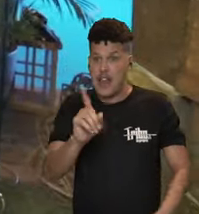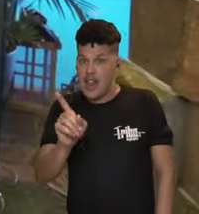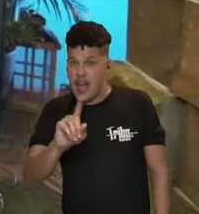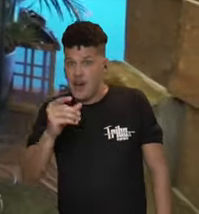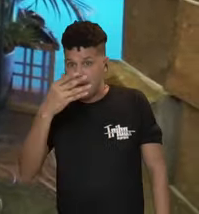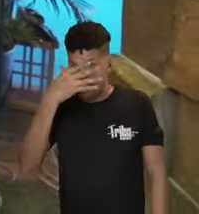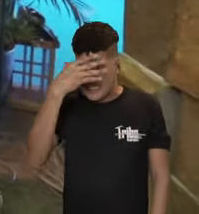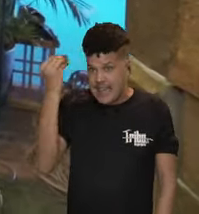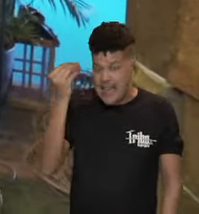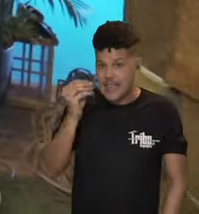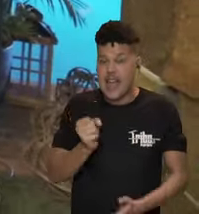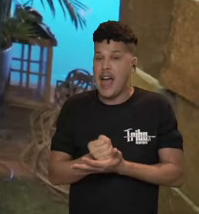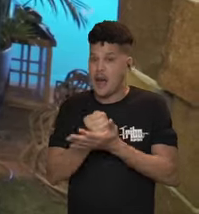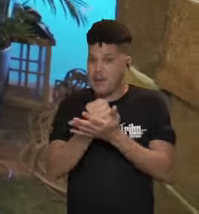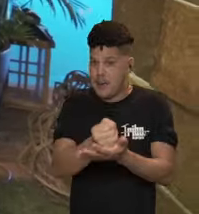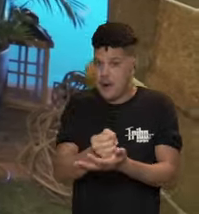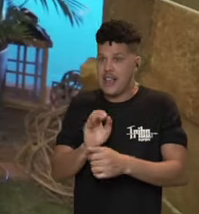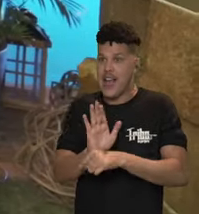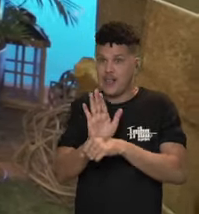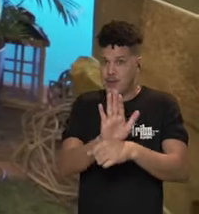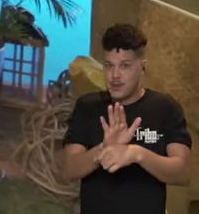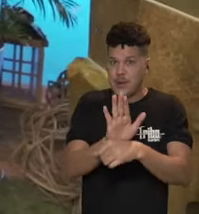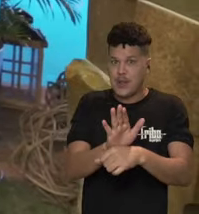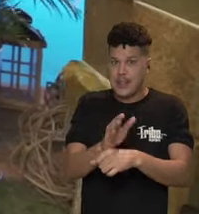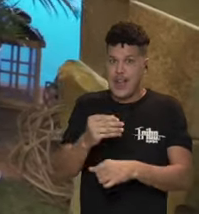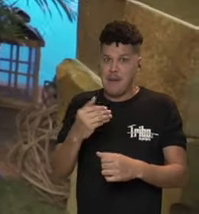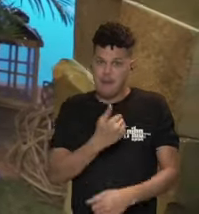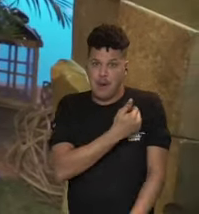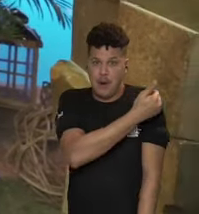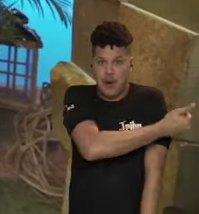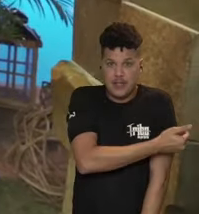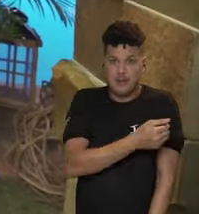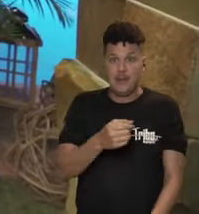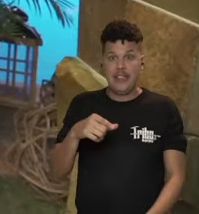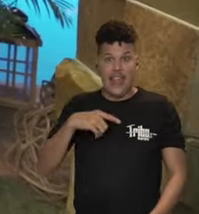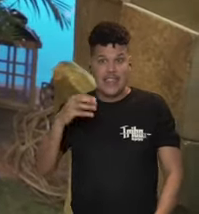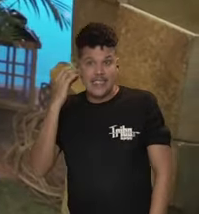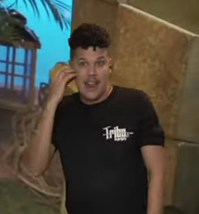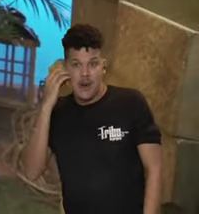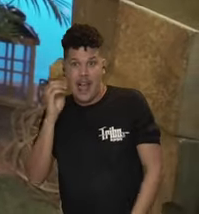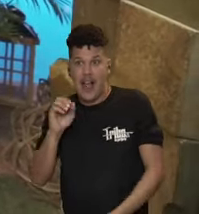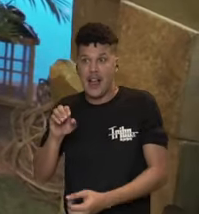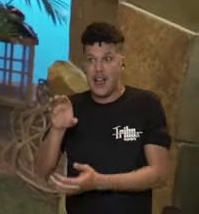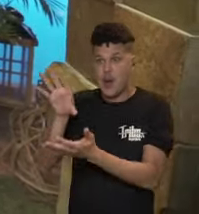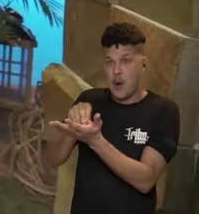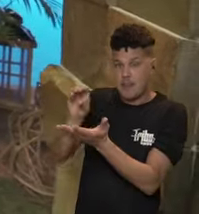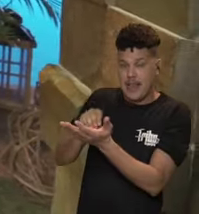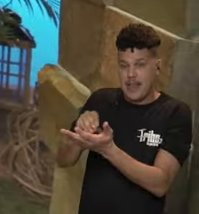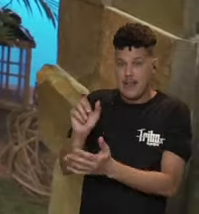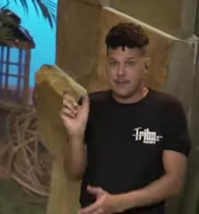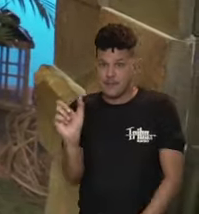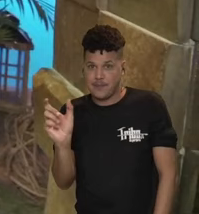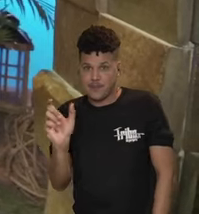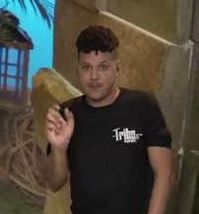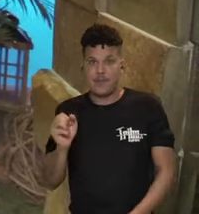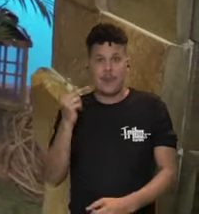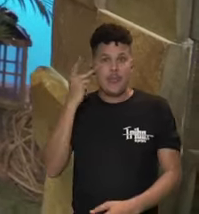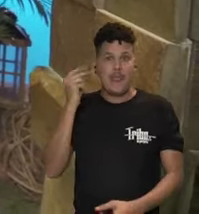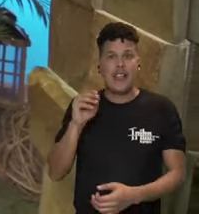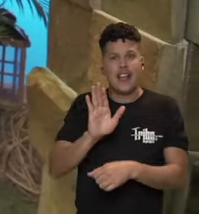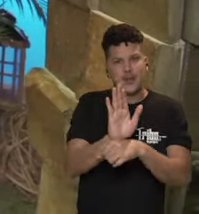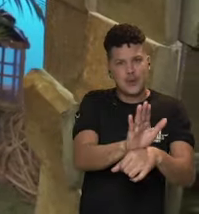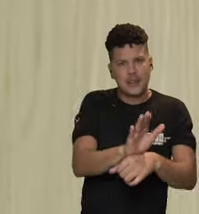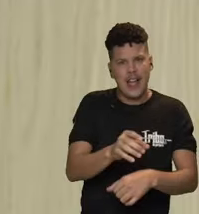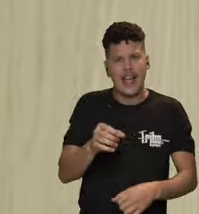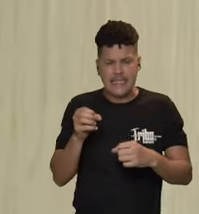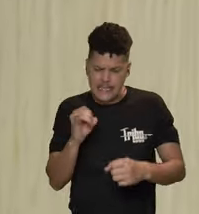esqueçam, mano, de contribuir aí, de ajudar o teu próximo, tá ligado? Vai lá no QR Code, faça a tua doação, tá ligado? O que você quiser, o que você puder.